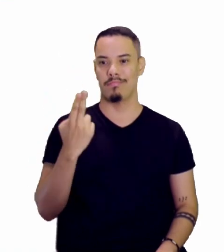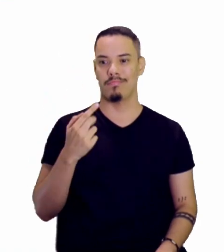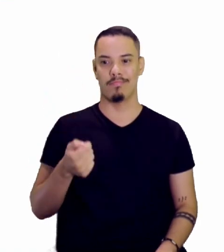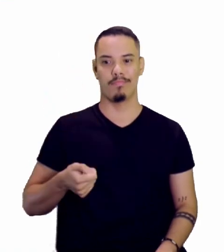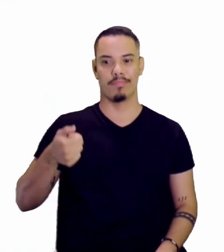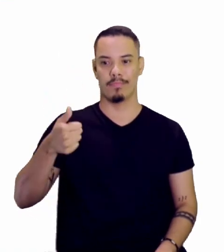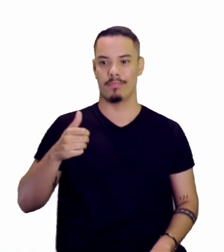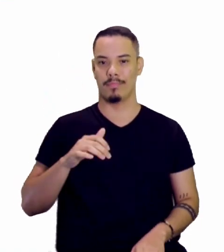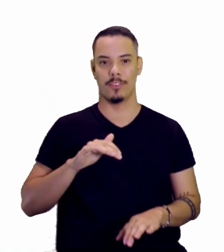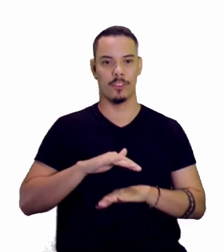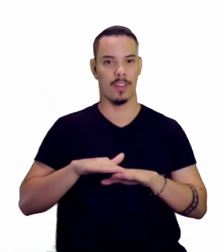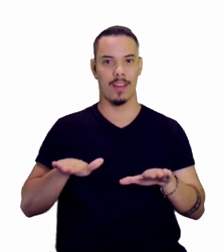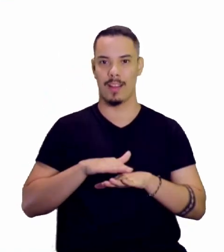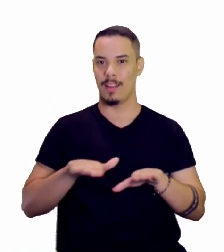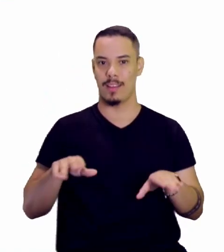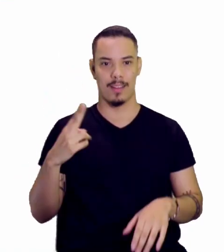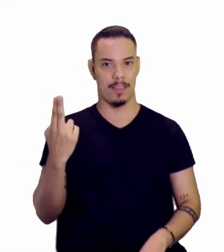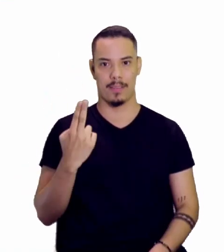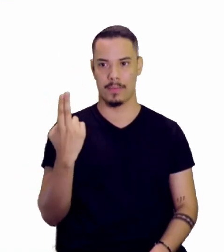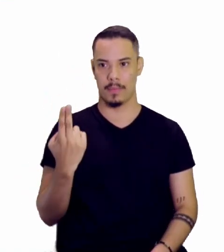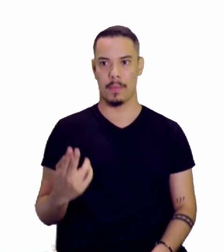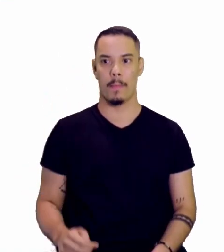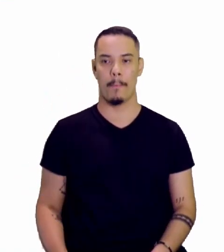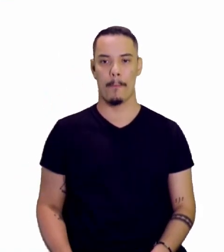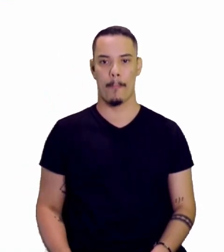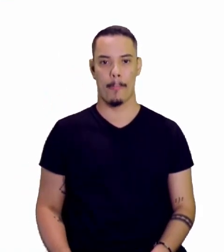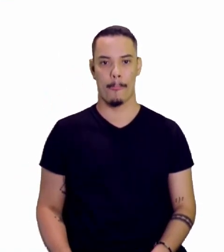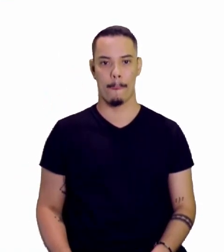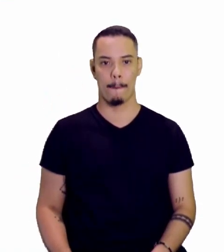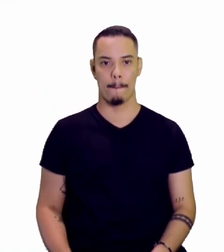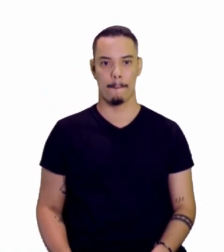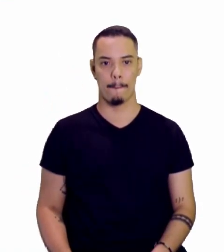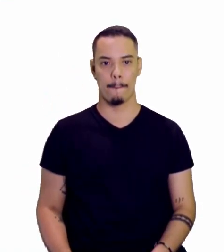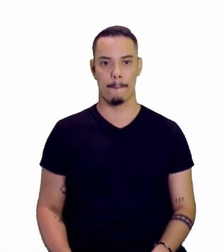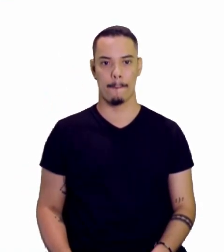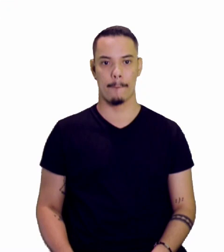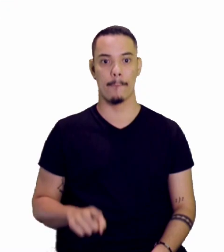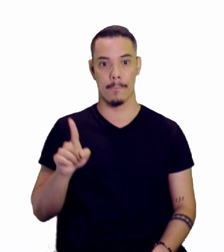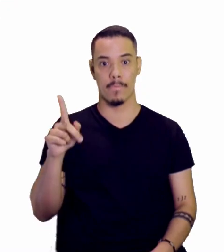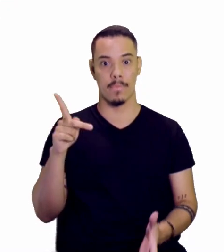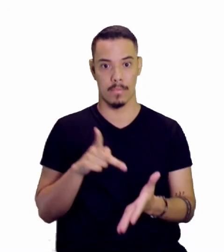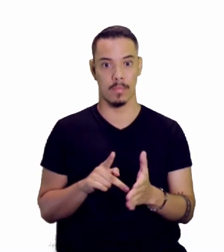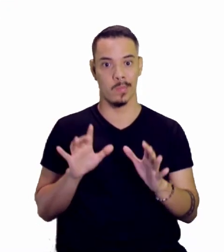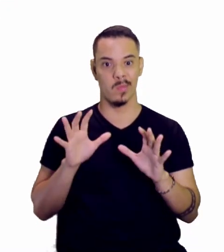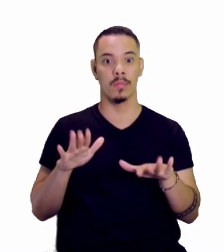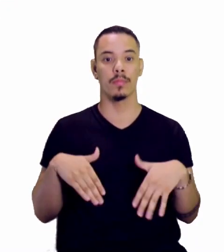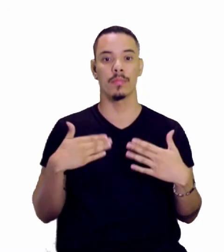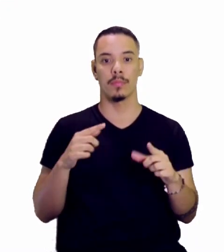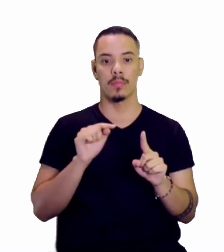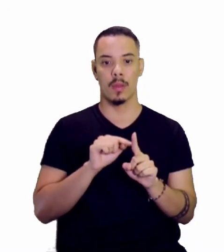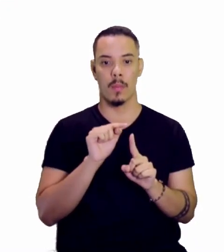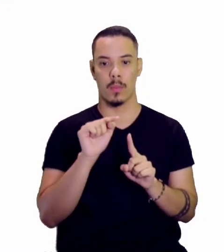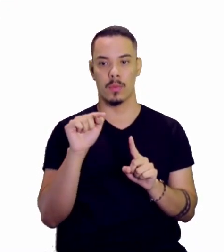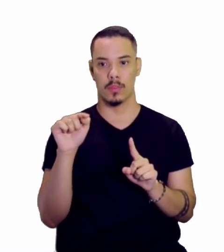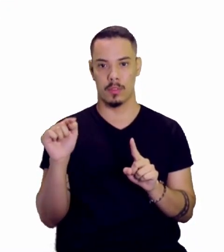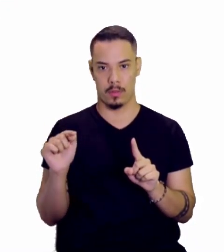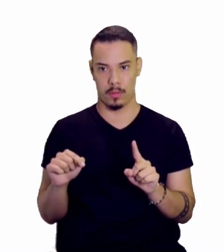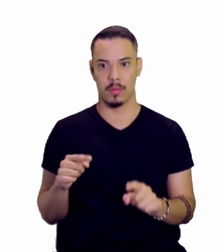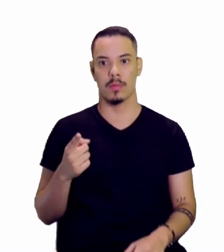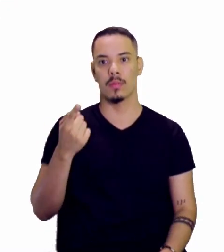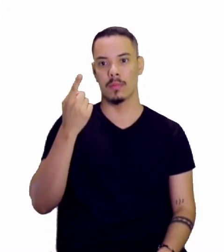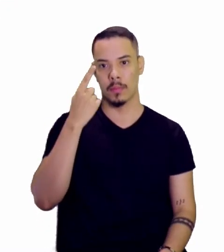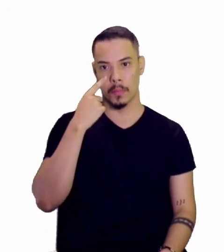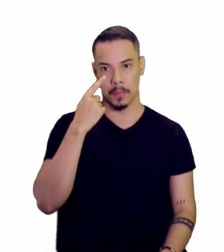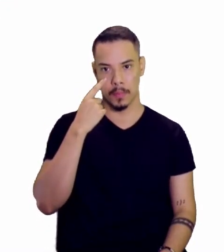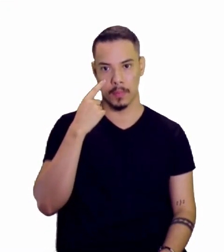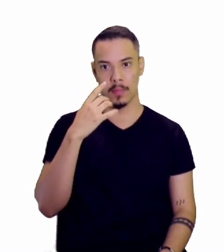palavra correta, se lascaria. Gostei disso. Então, na verdade, é esse. Qual que tem esses pontinhos? A gente vê que é